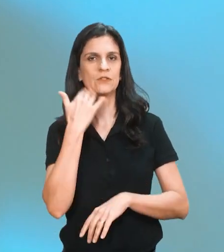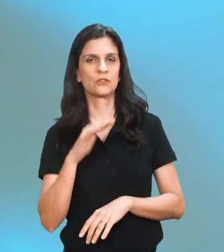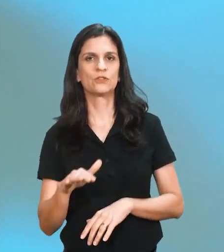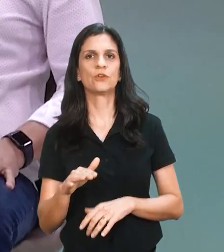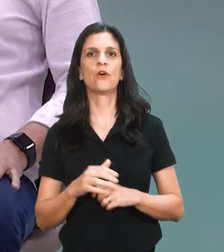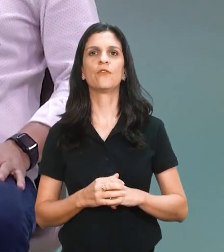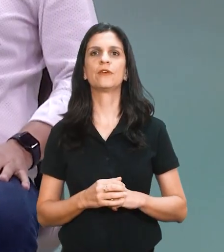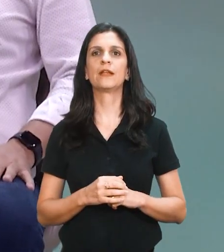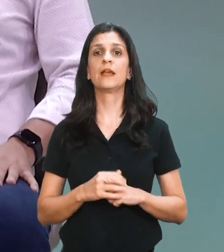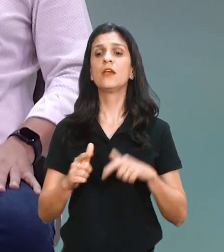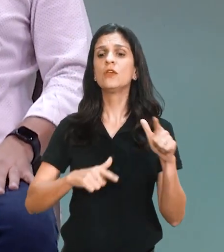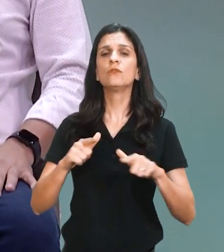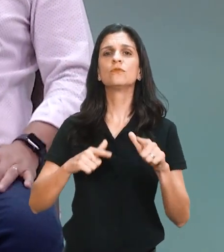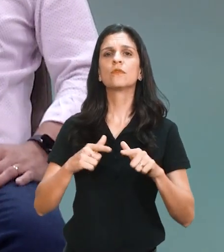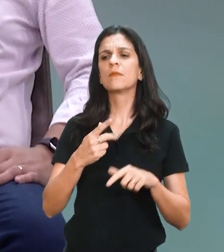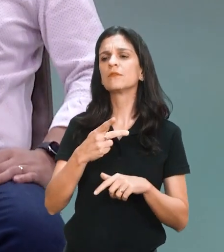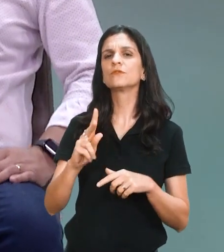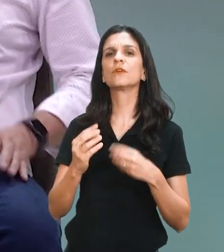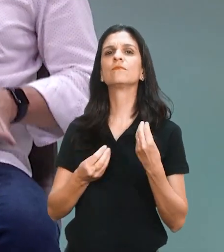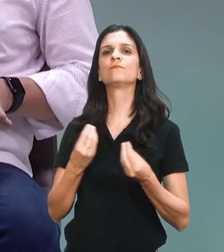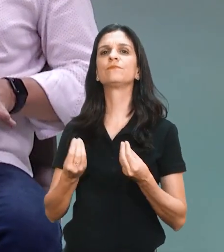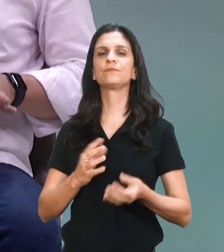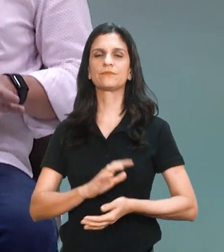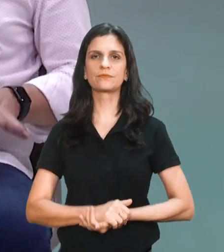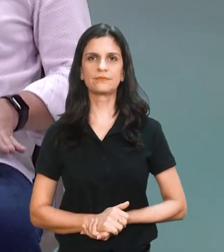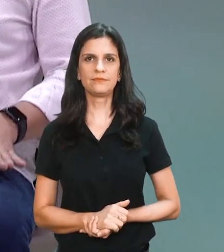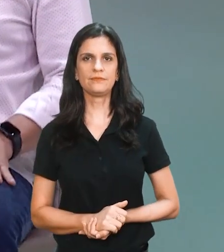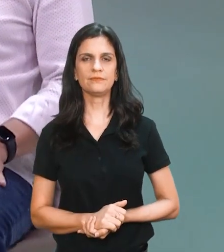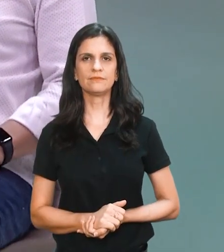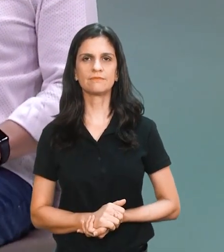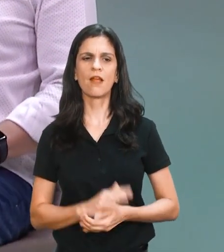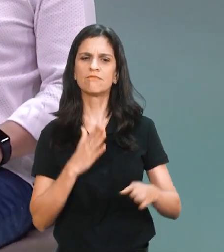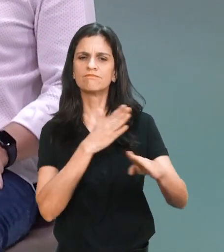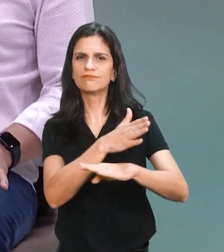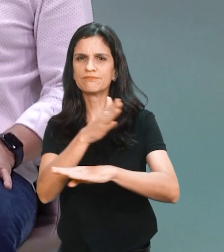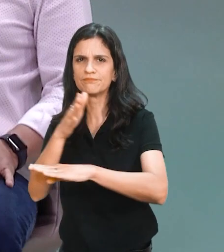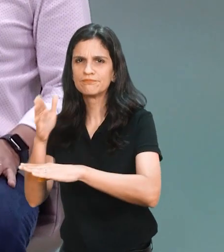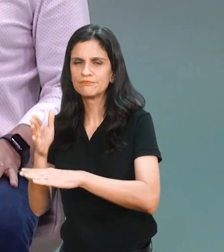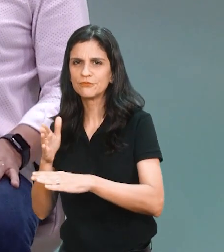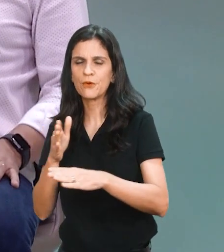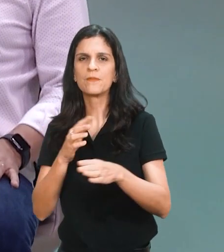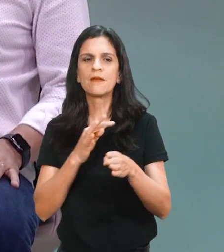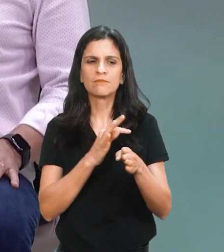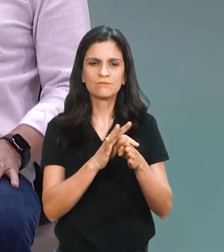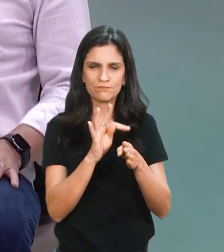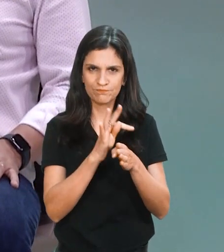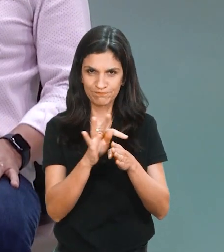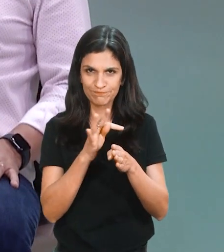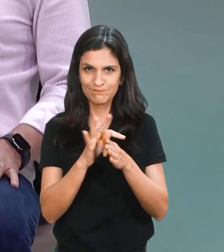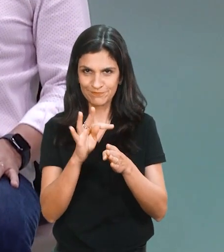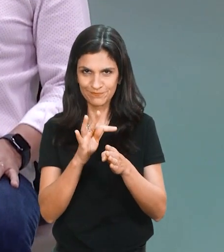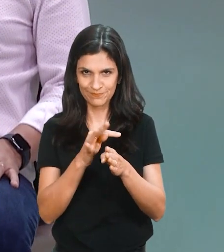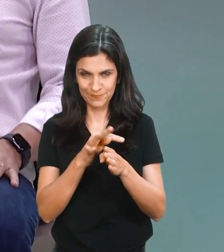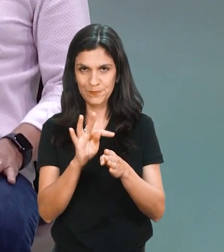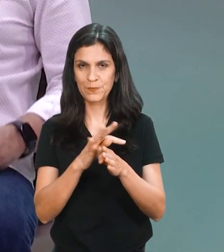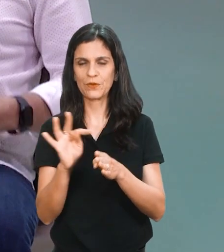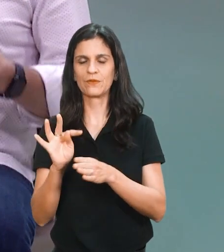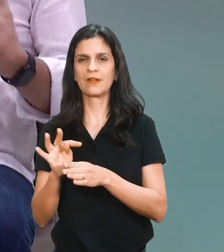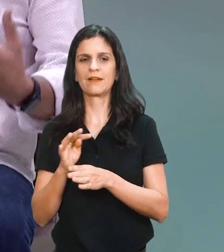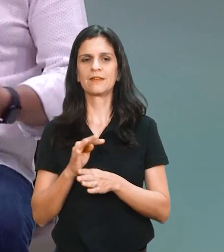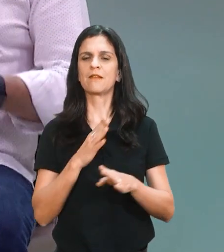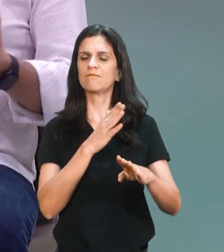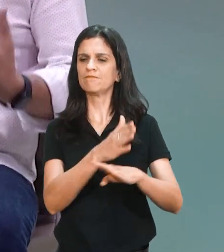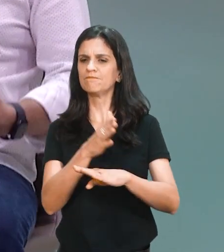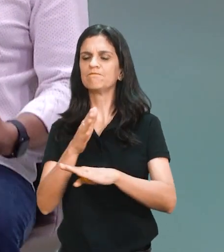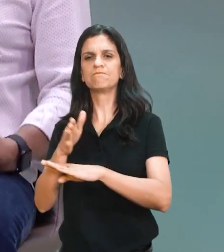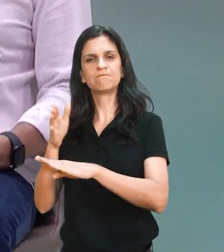sentido? Na verdade, nós fizemos a visita em todos os conselhos, né? Conselho tutelar. E